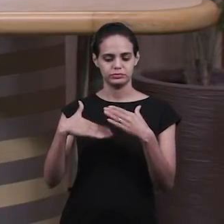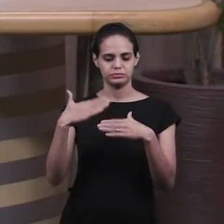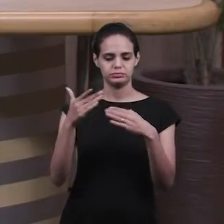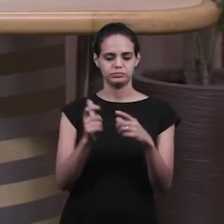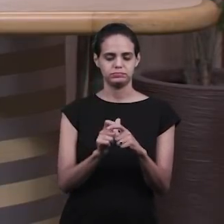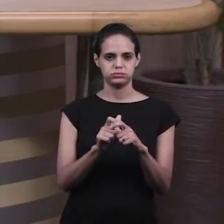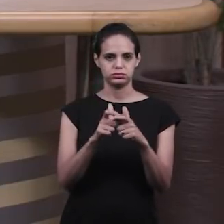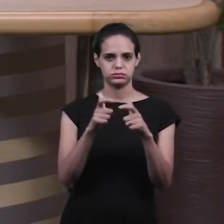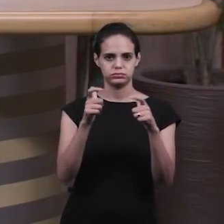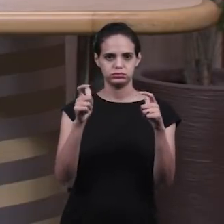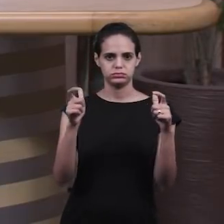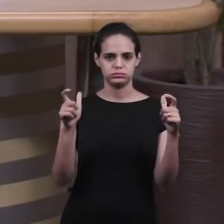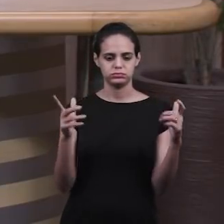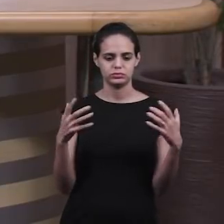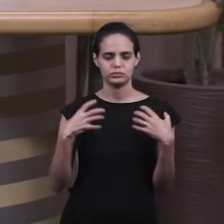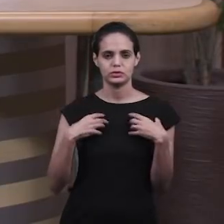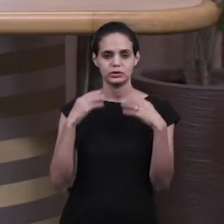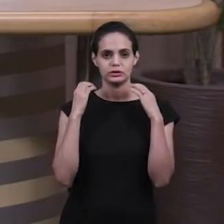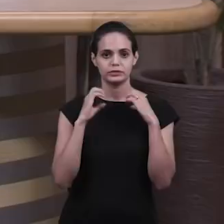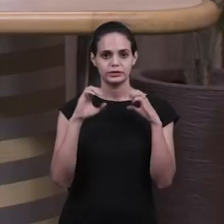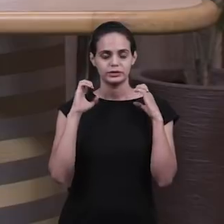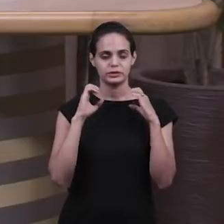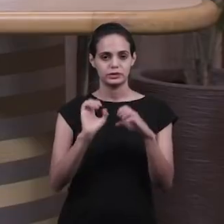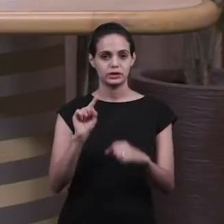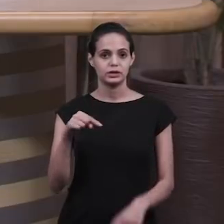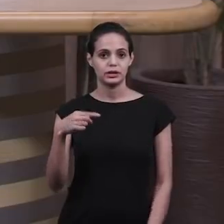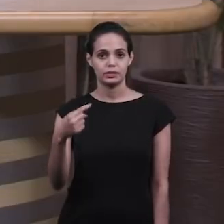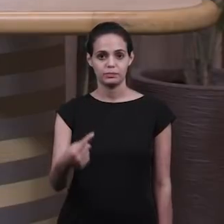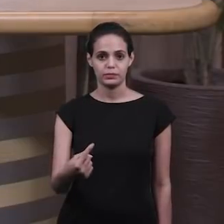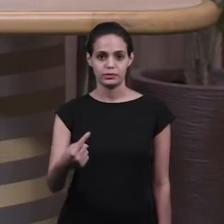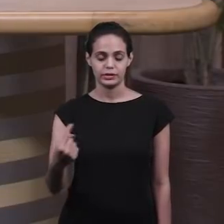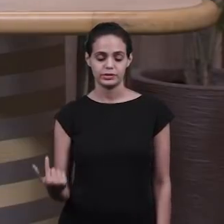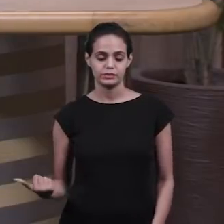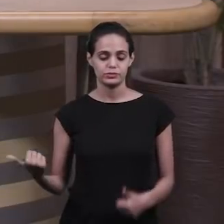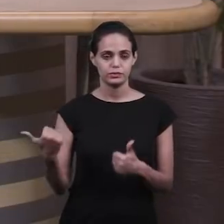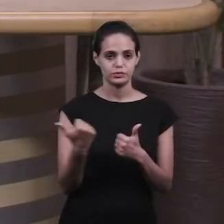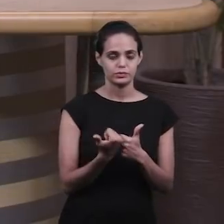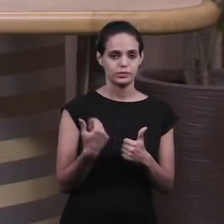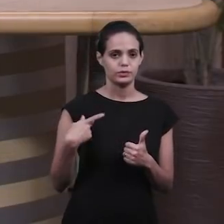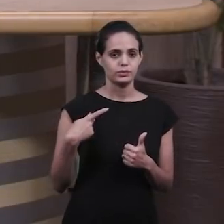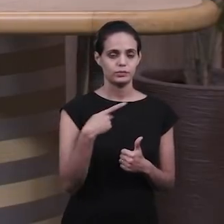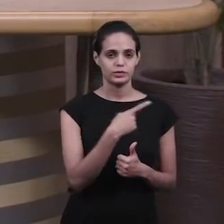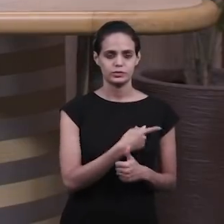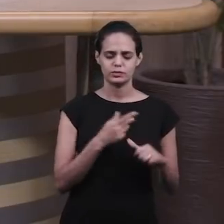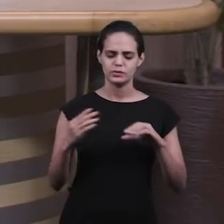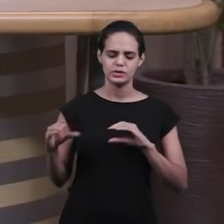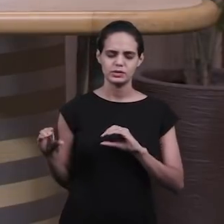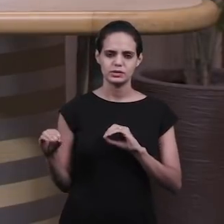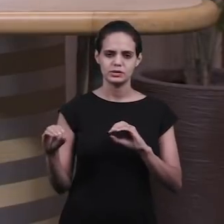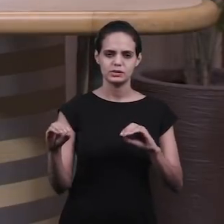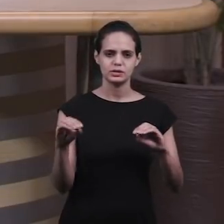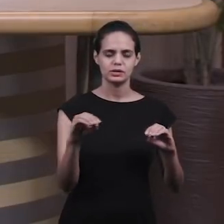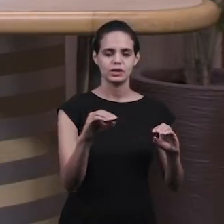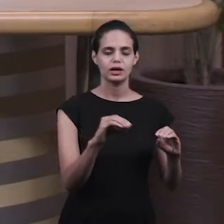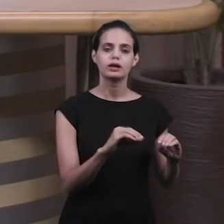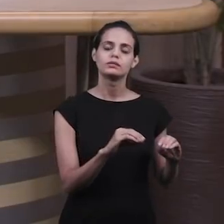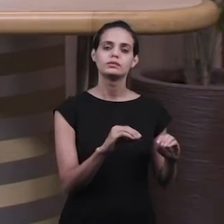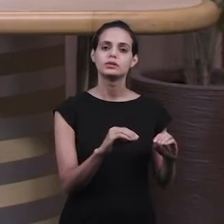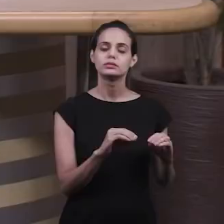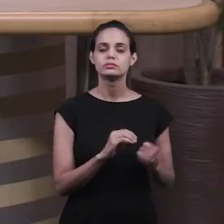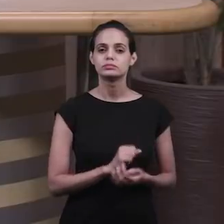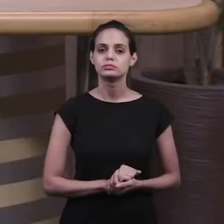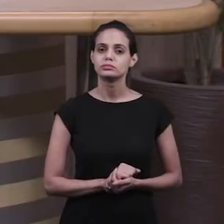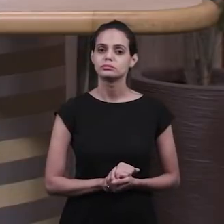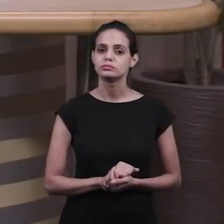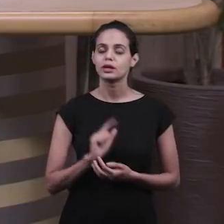evangelística. Aí depois a gente colocava um outro pastor que ali começava a ensinar. Aí você tinha, às vezes,